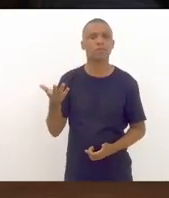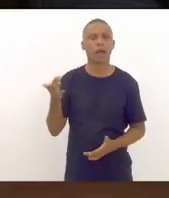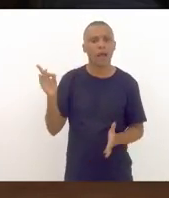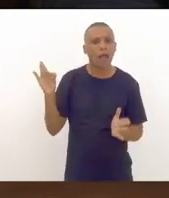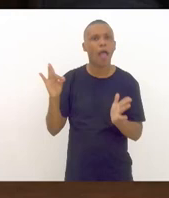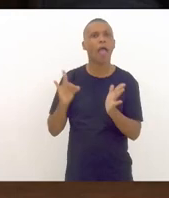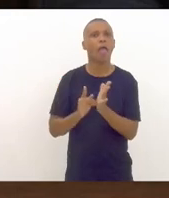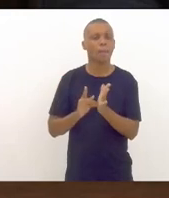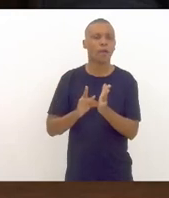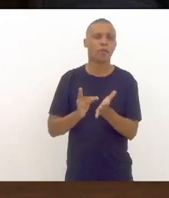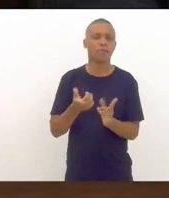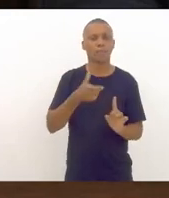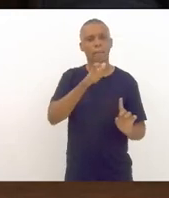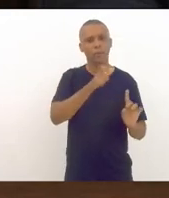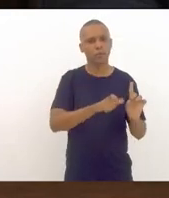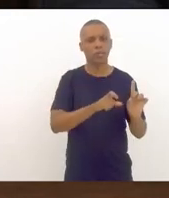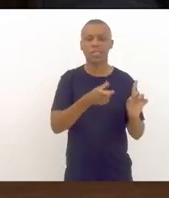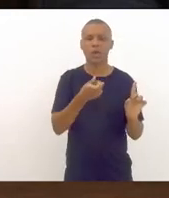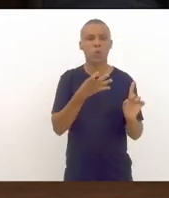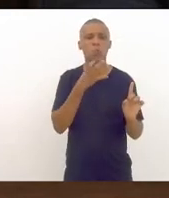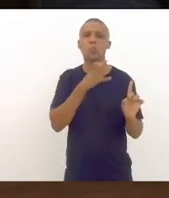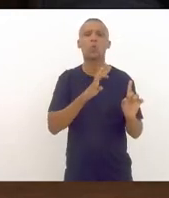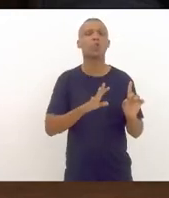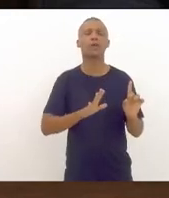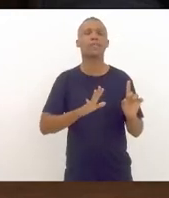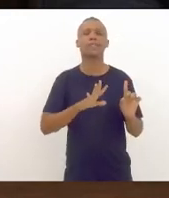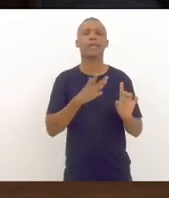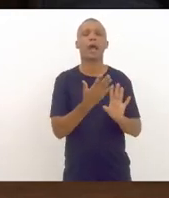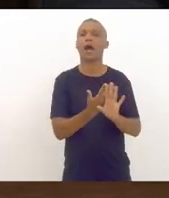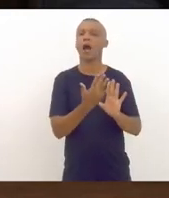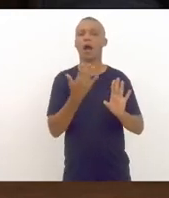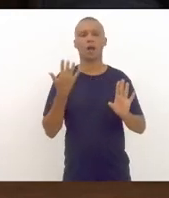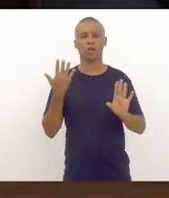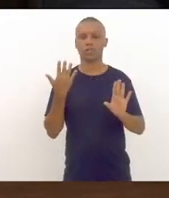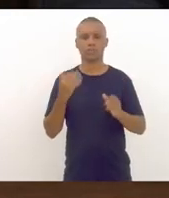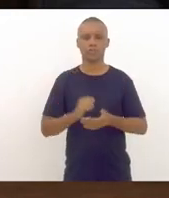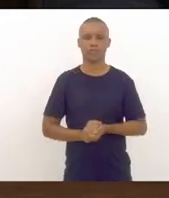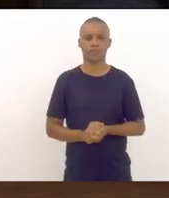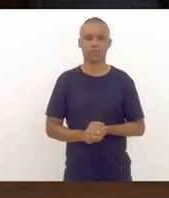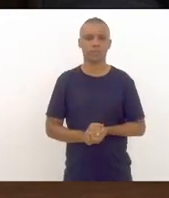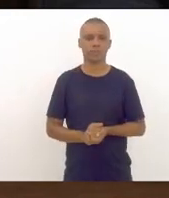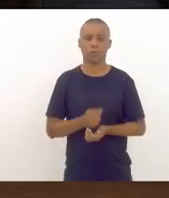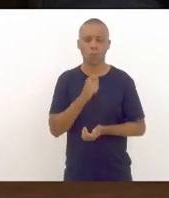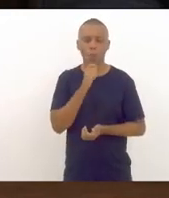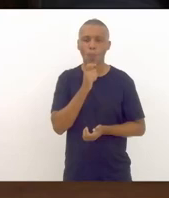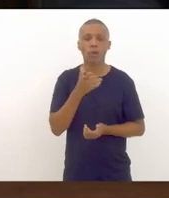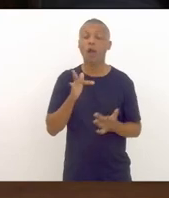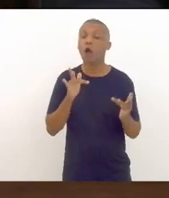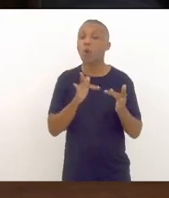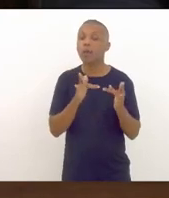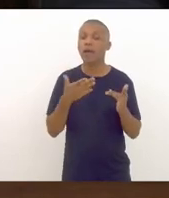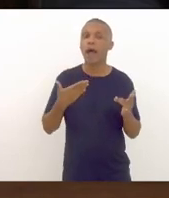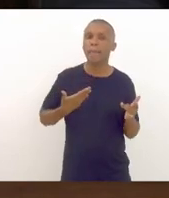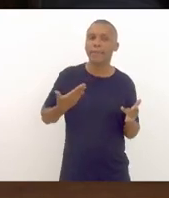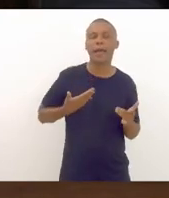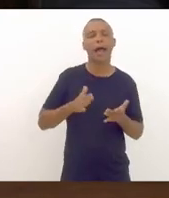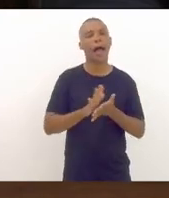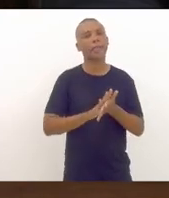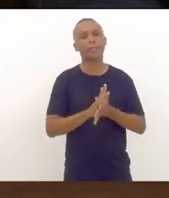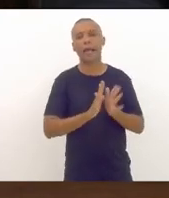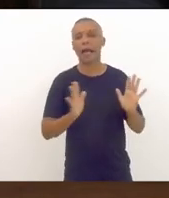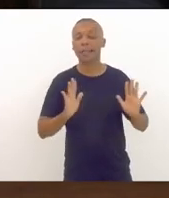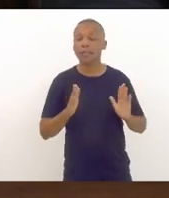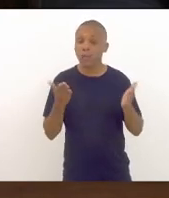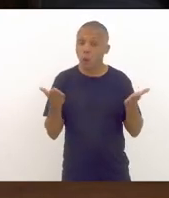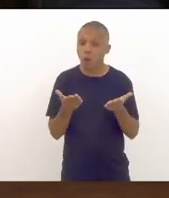que eu não conhecia, eu não tinha amizade, e que